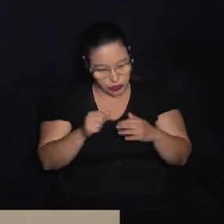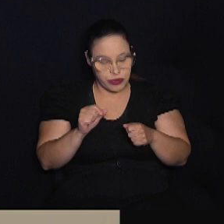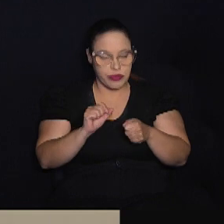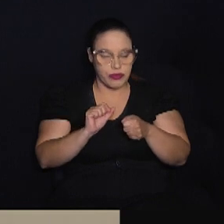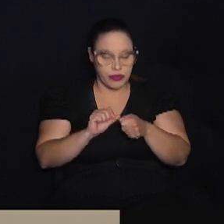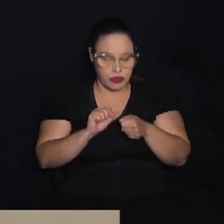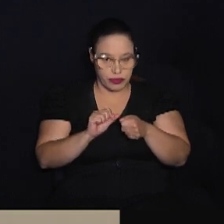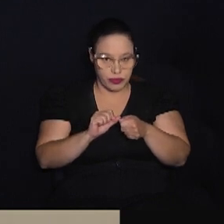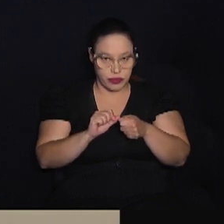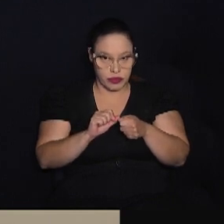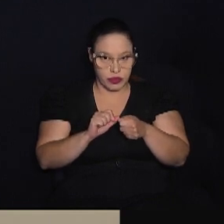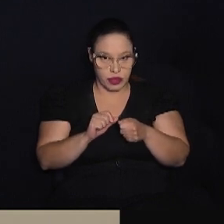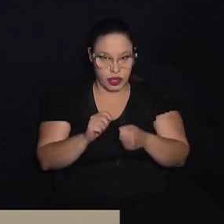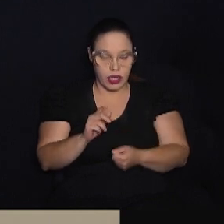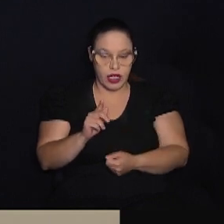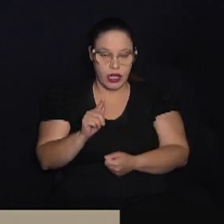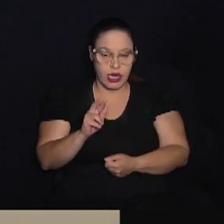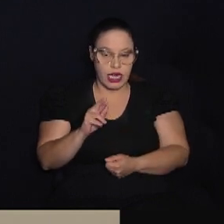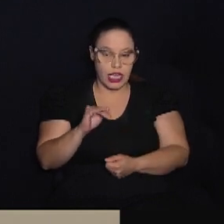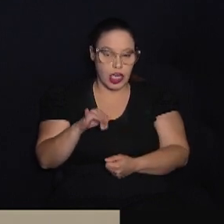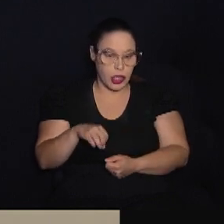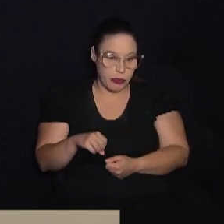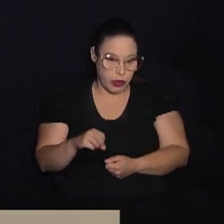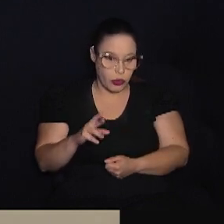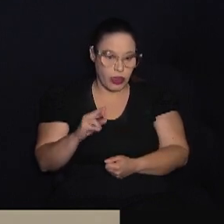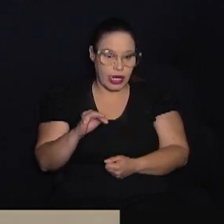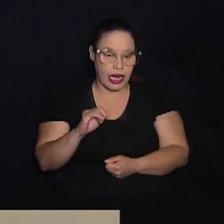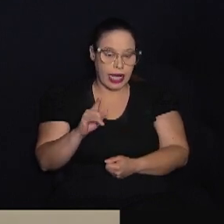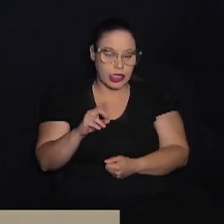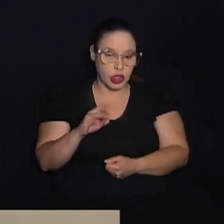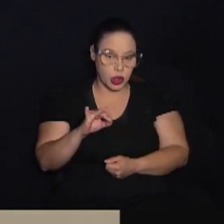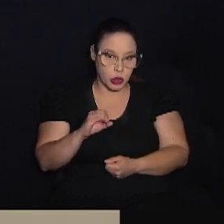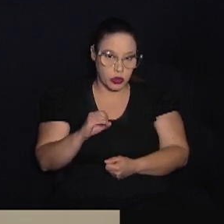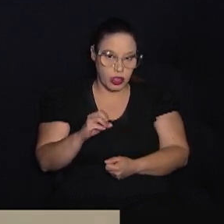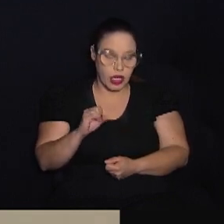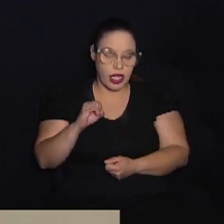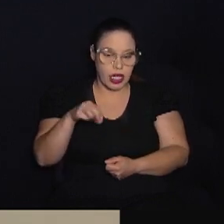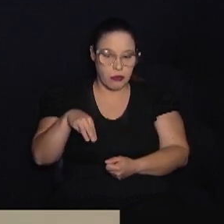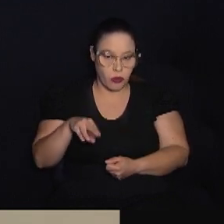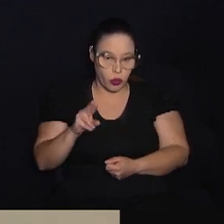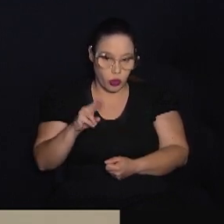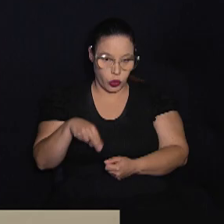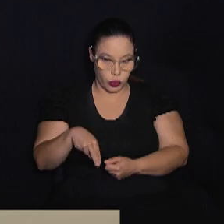fazer à base de quimioterapia, radioterapia e imunoterapia.